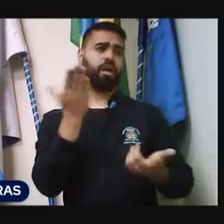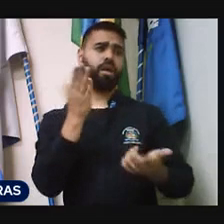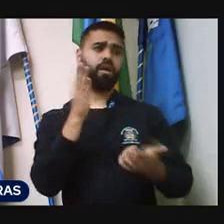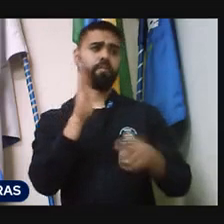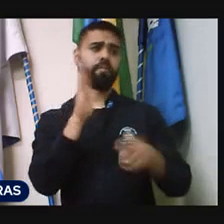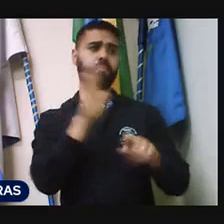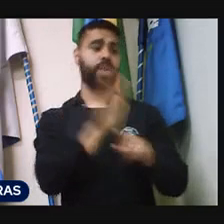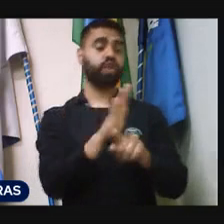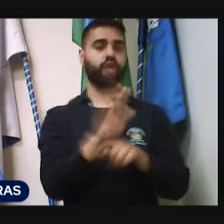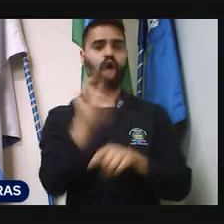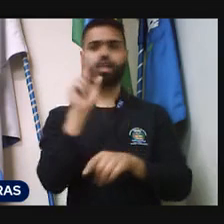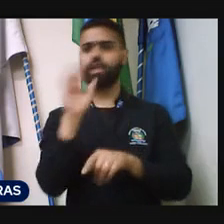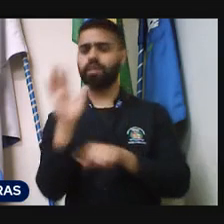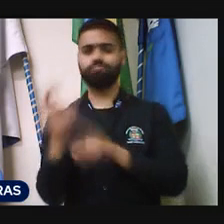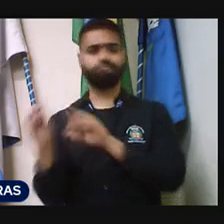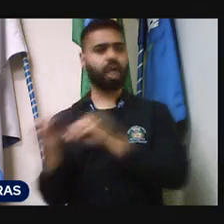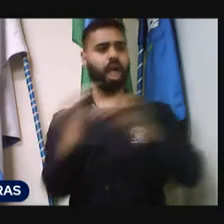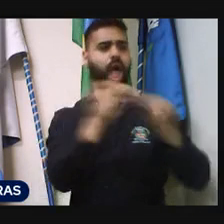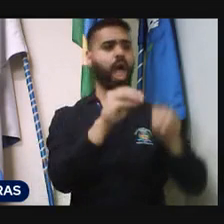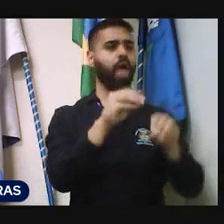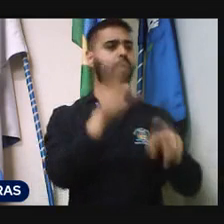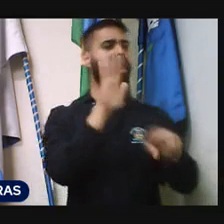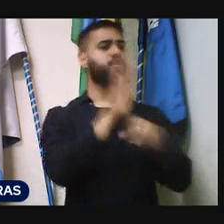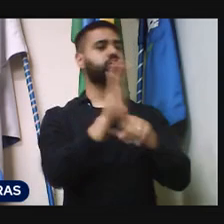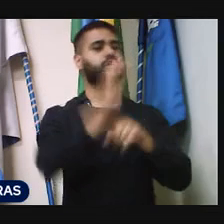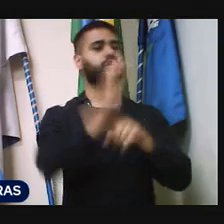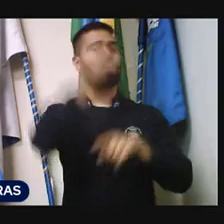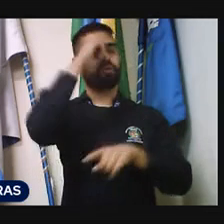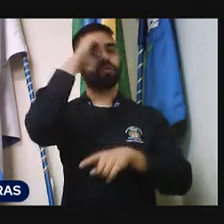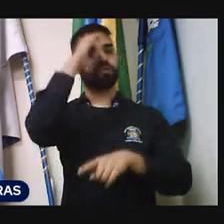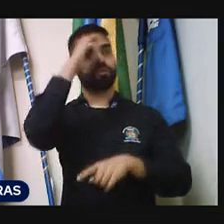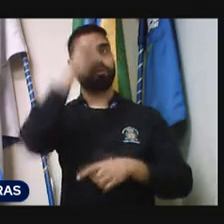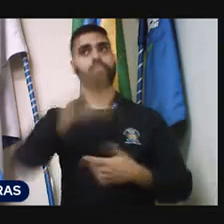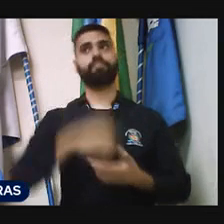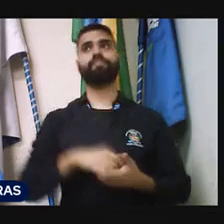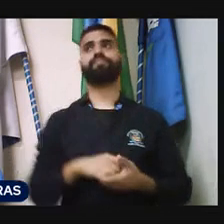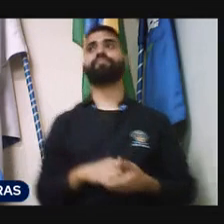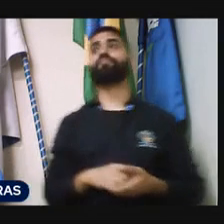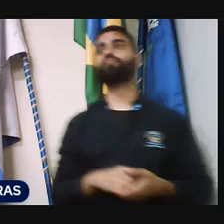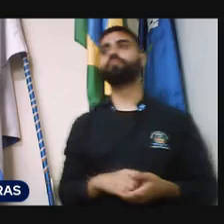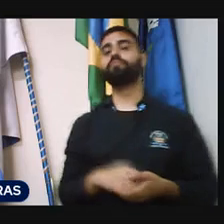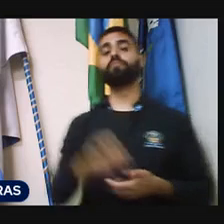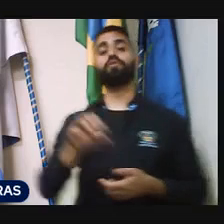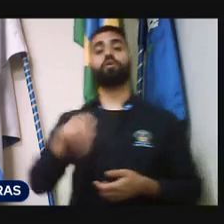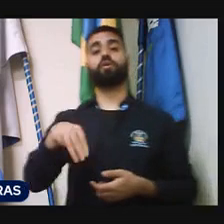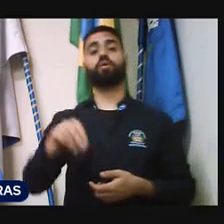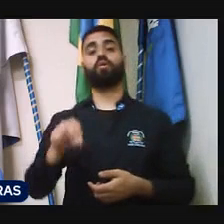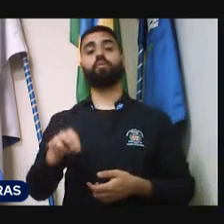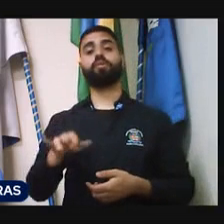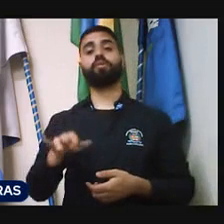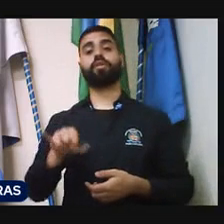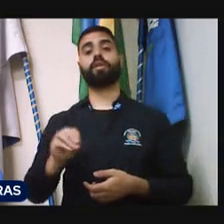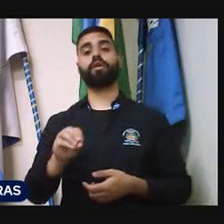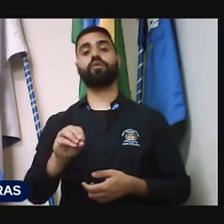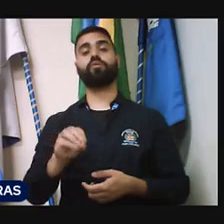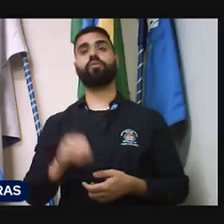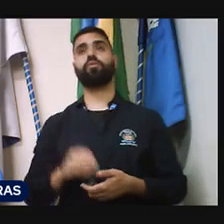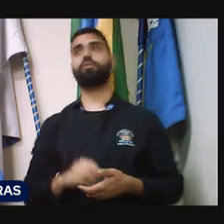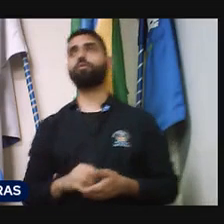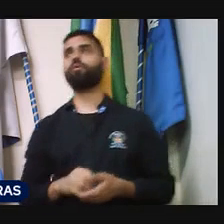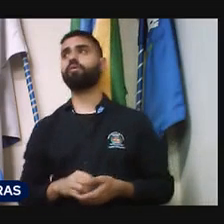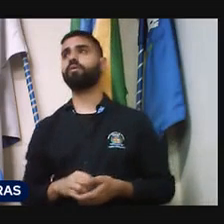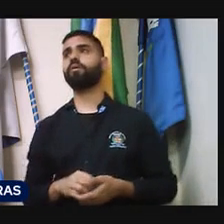sempre a local recurso aqui da da do hospital Gustavo Monteiro Júnior que assim que a gente assumiu o primeiro mandato